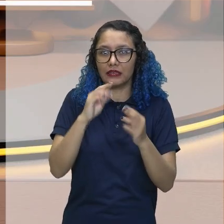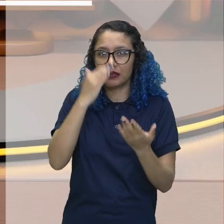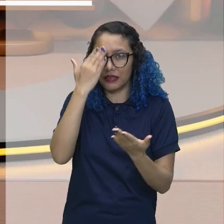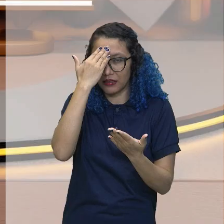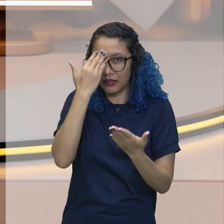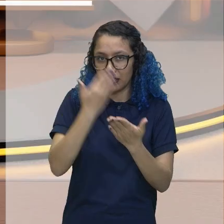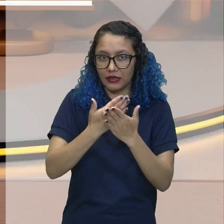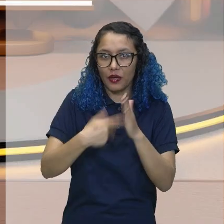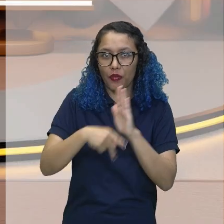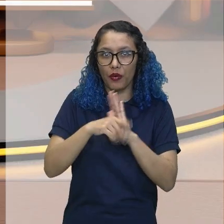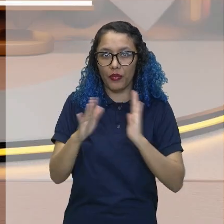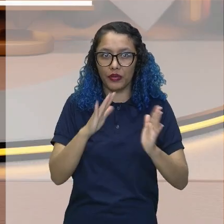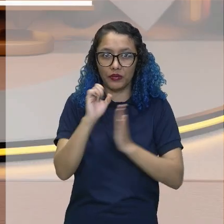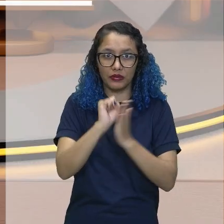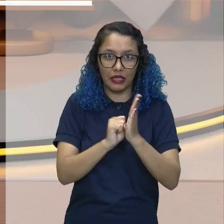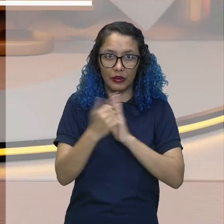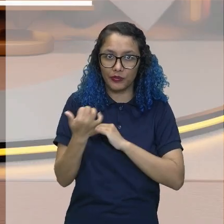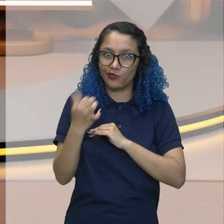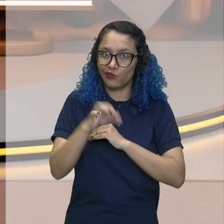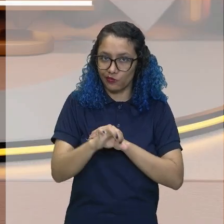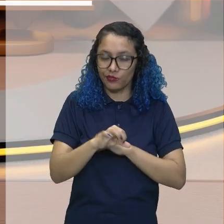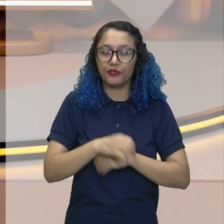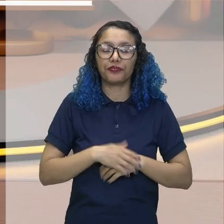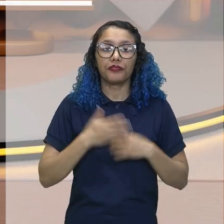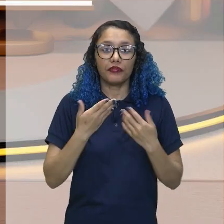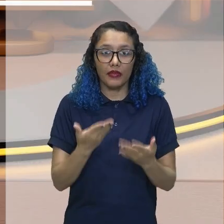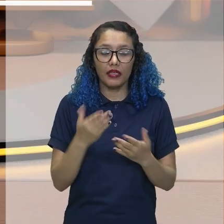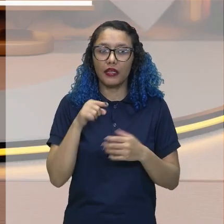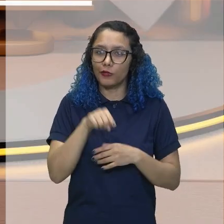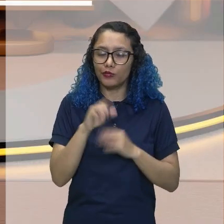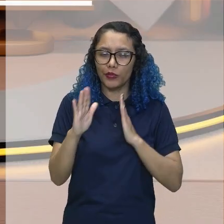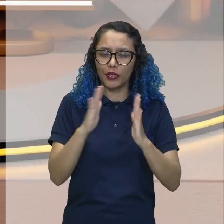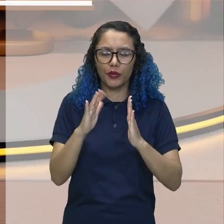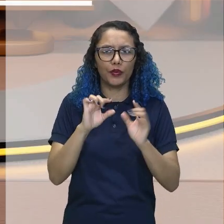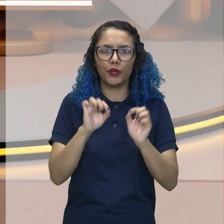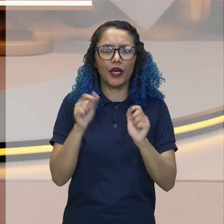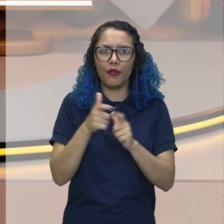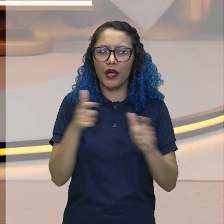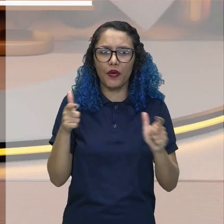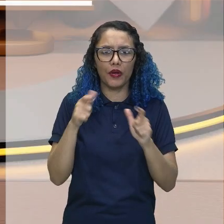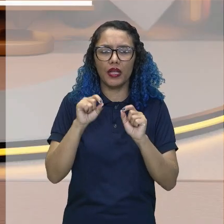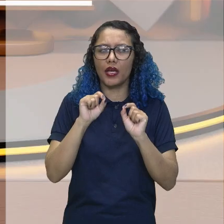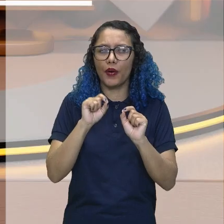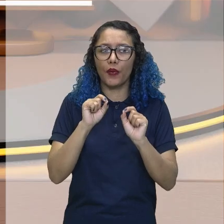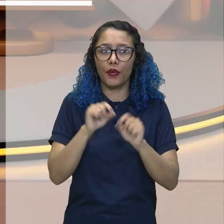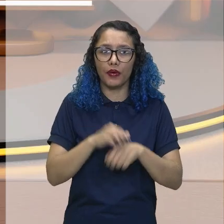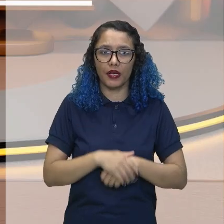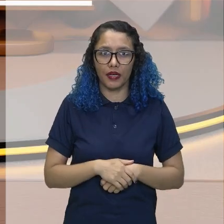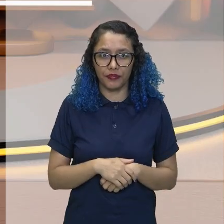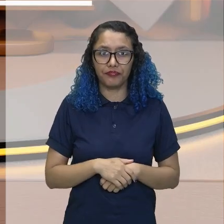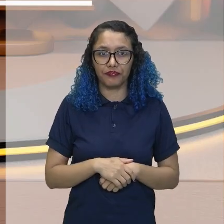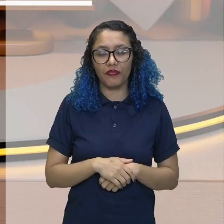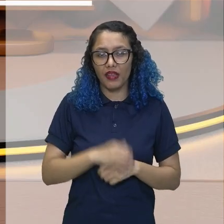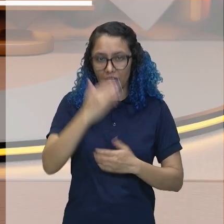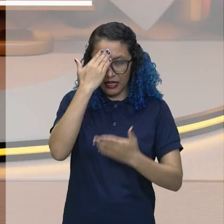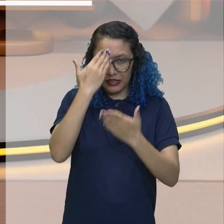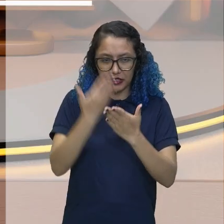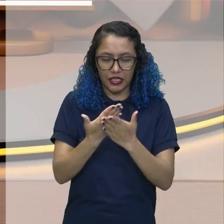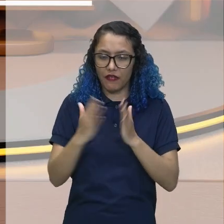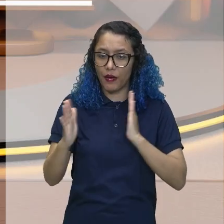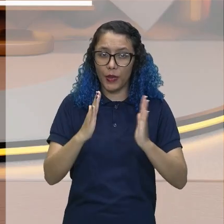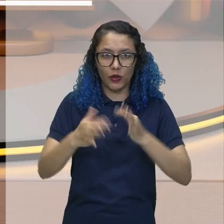Então, o século XIX, ele foi considerado, para muitos, o século das certezas. Então,